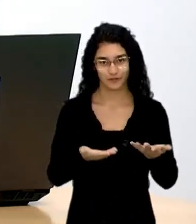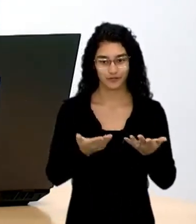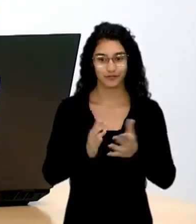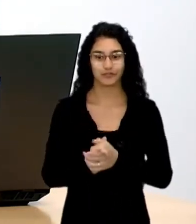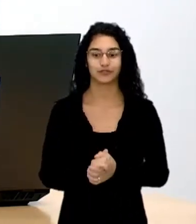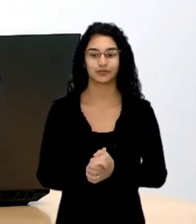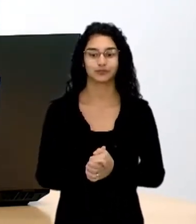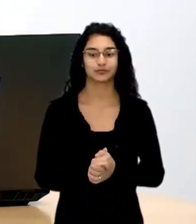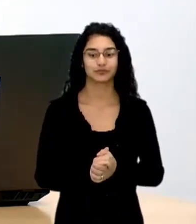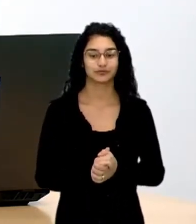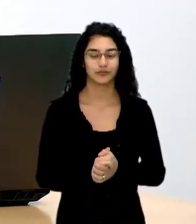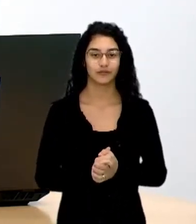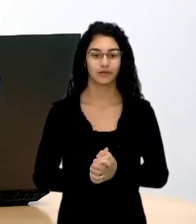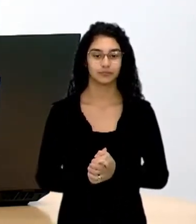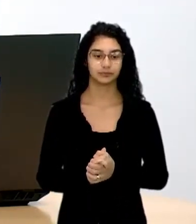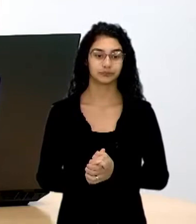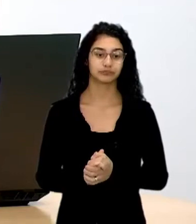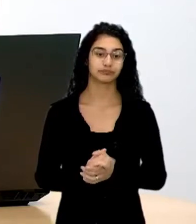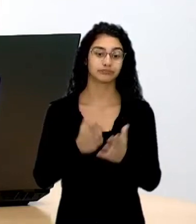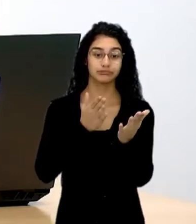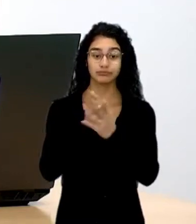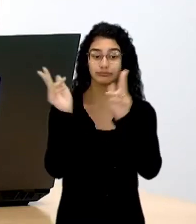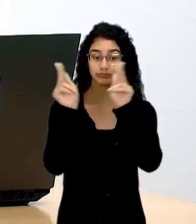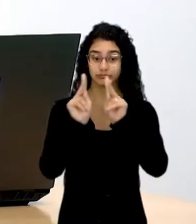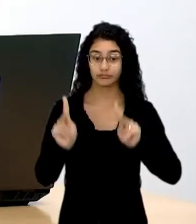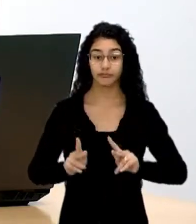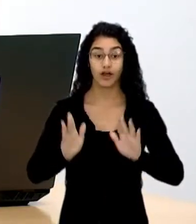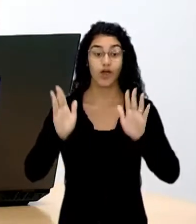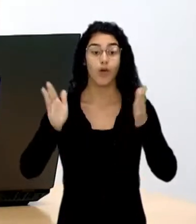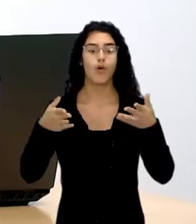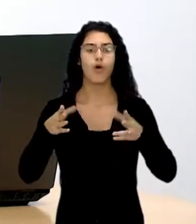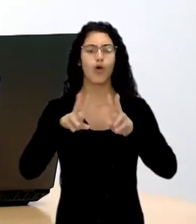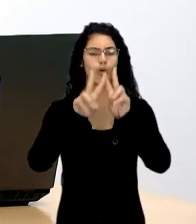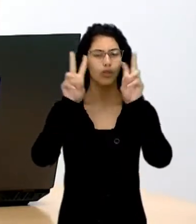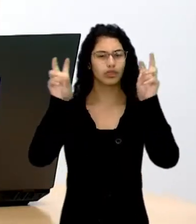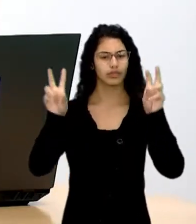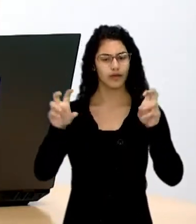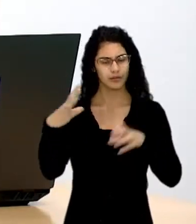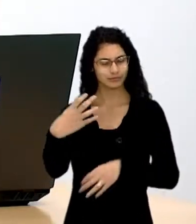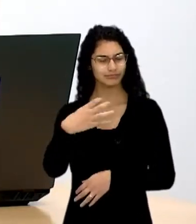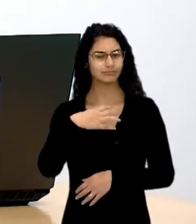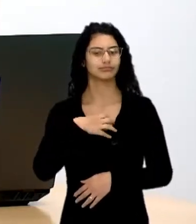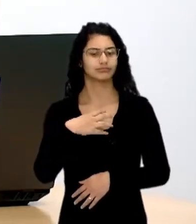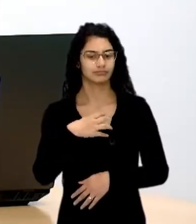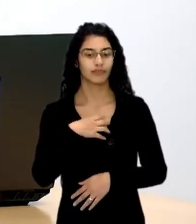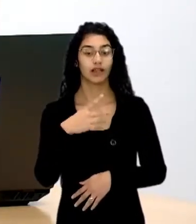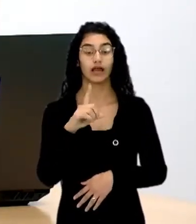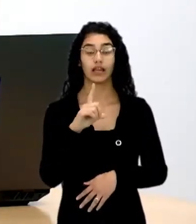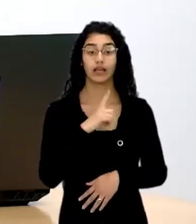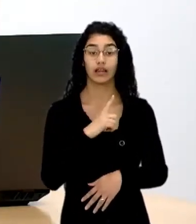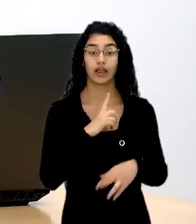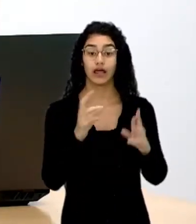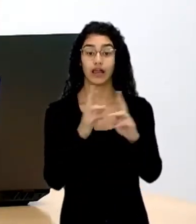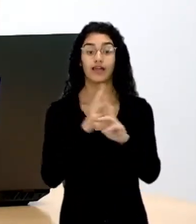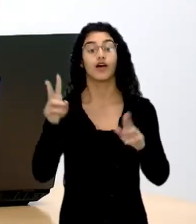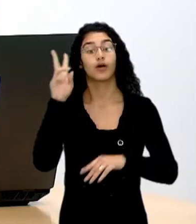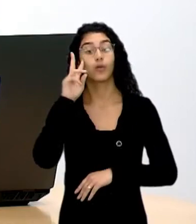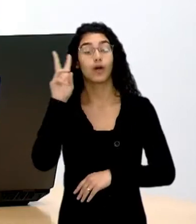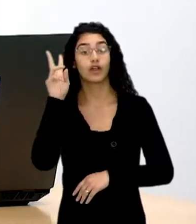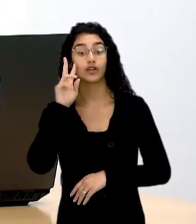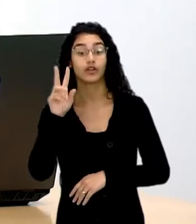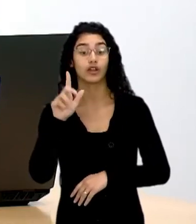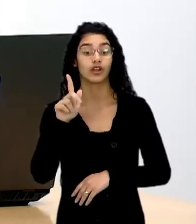ao Caminho da Paz. E hoje nós vamos falar sobre um tema bastante sensível que envolve a história